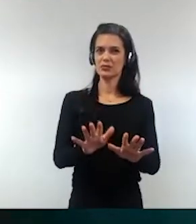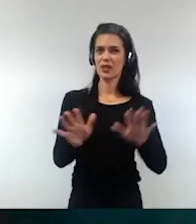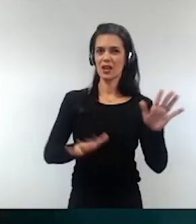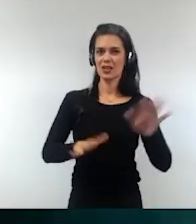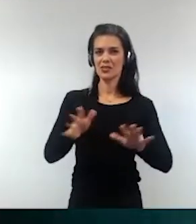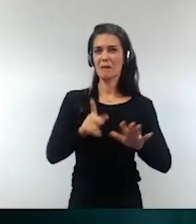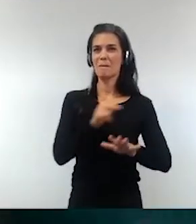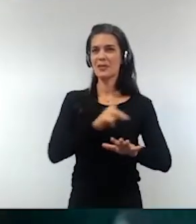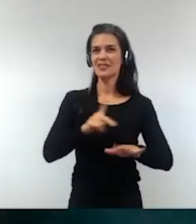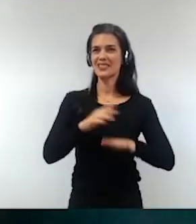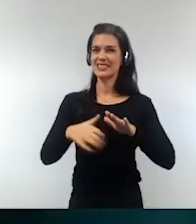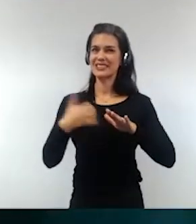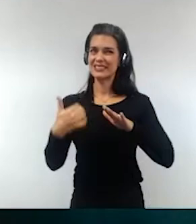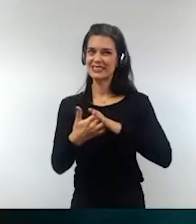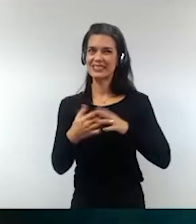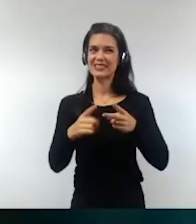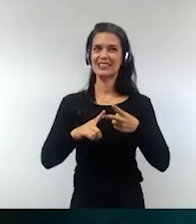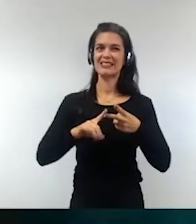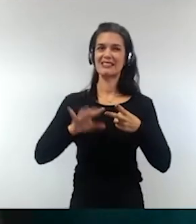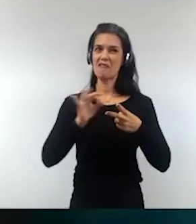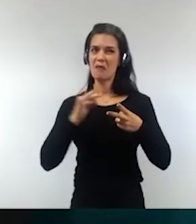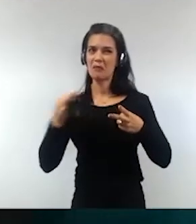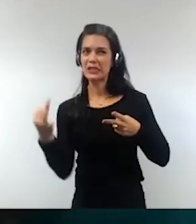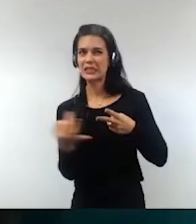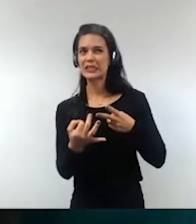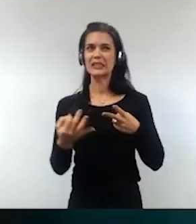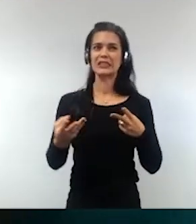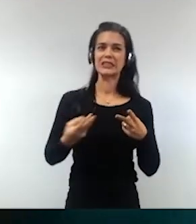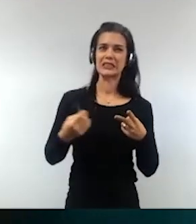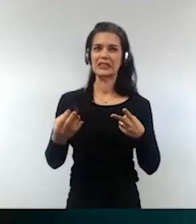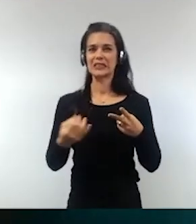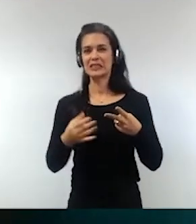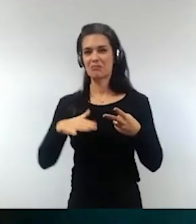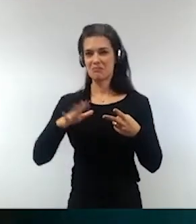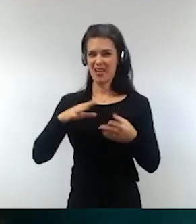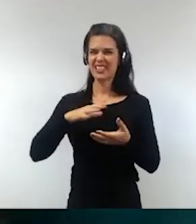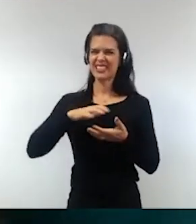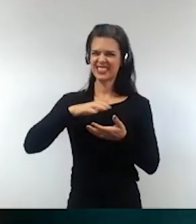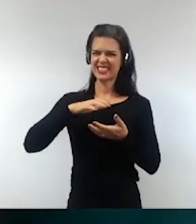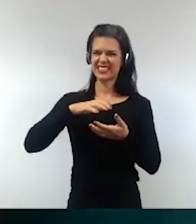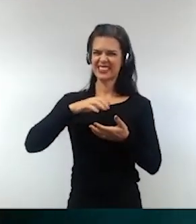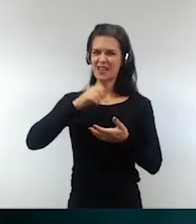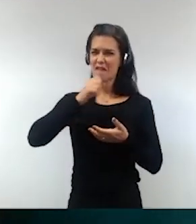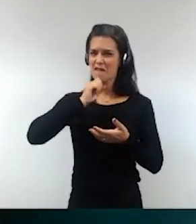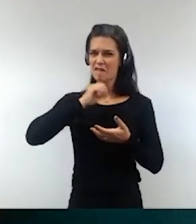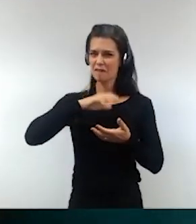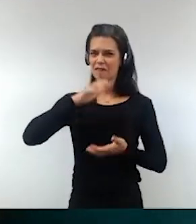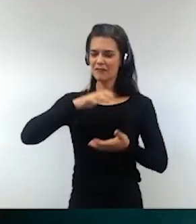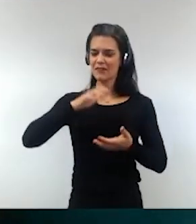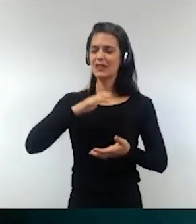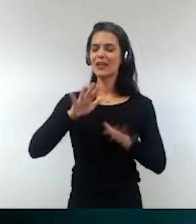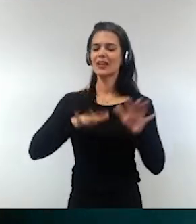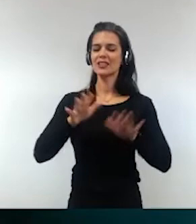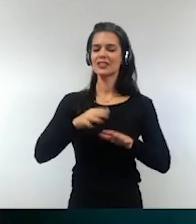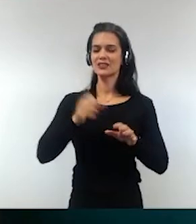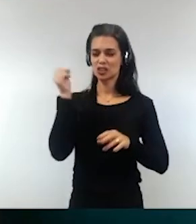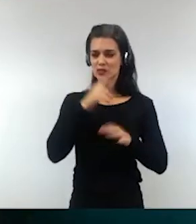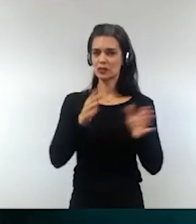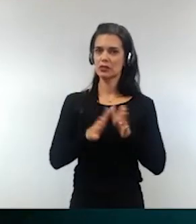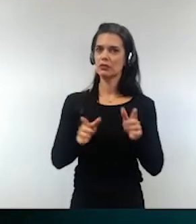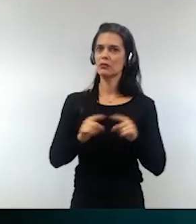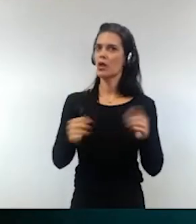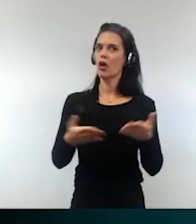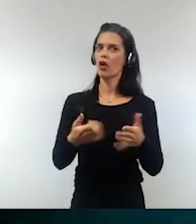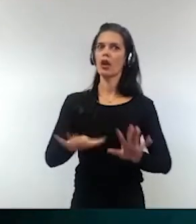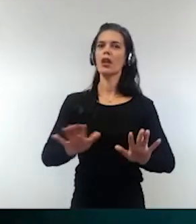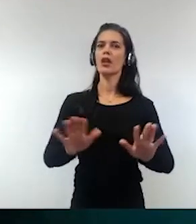de empresa, ou familiar, ou alguma coisa assim, que tinha mais idade, eu senti uma dificuldade de acessibilidade no início. Agora, não. E